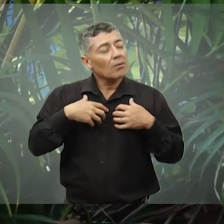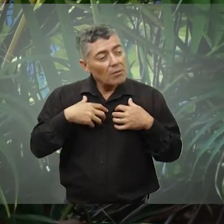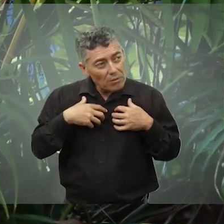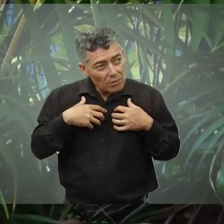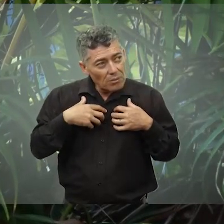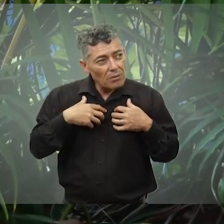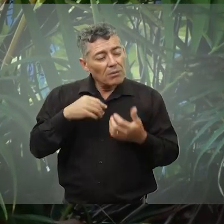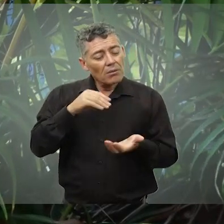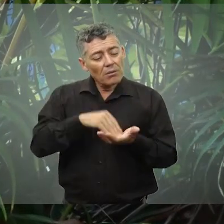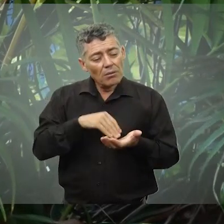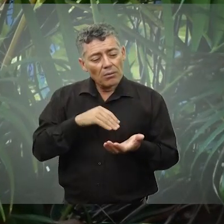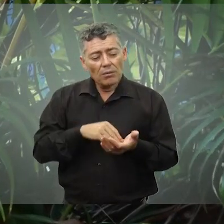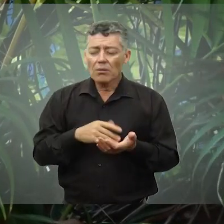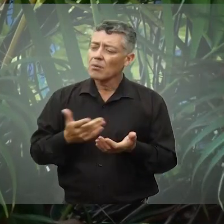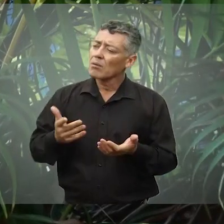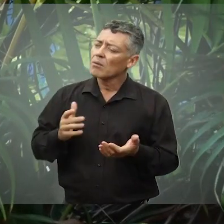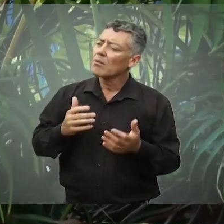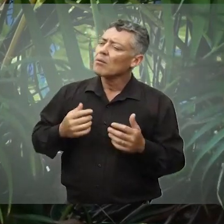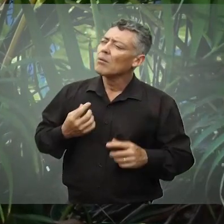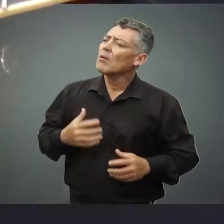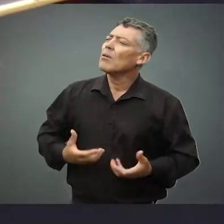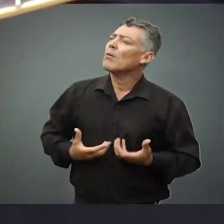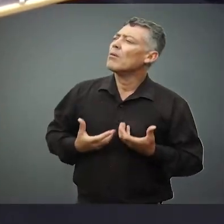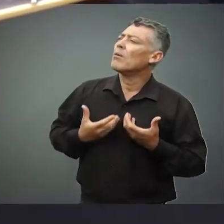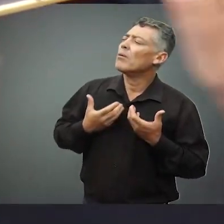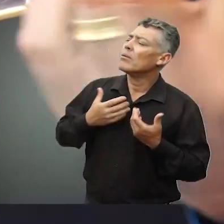a falta do teu calor.